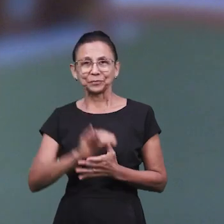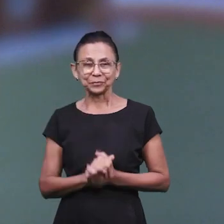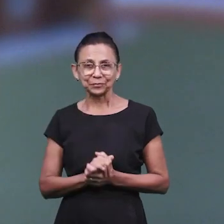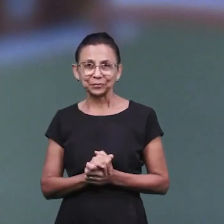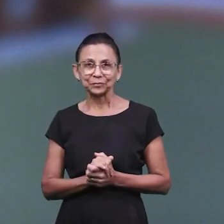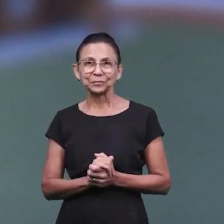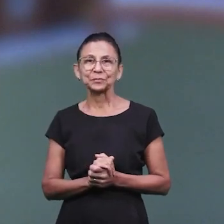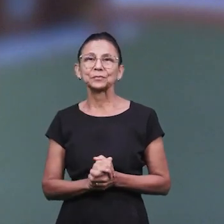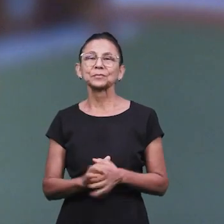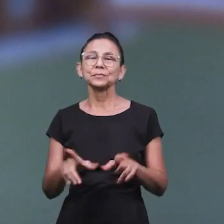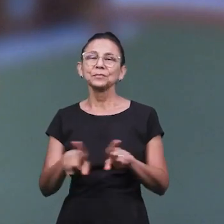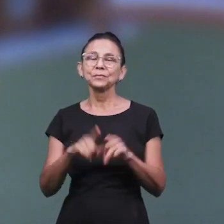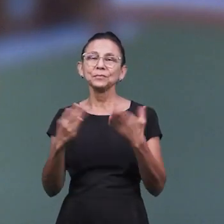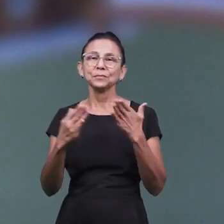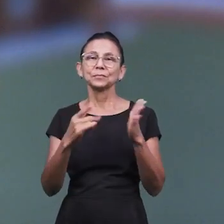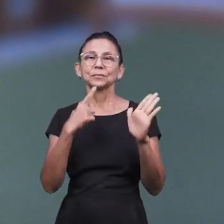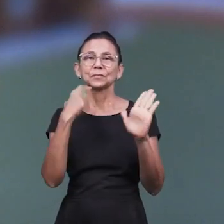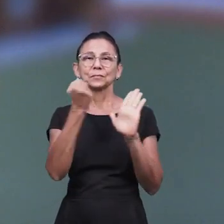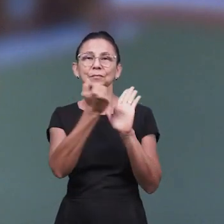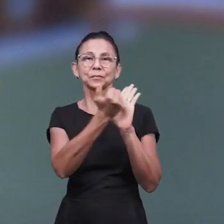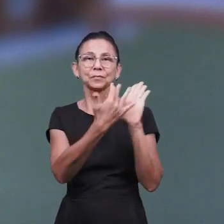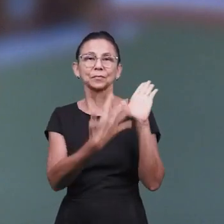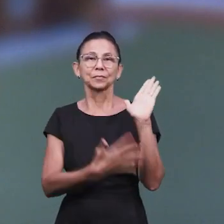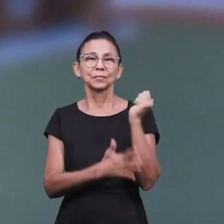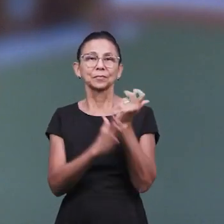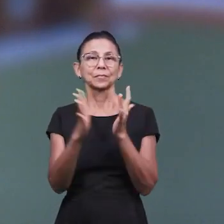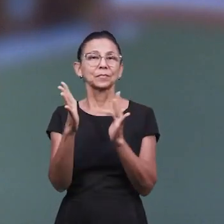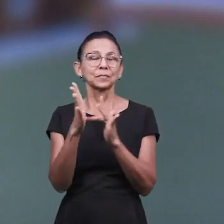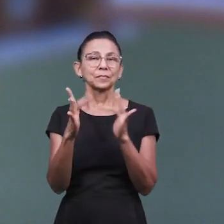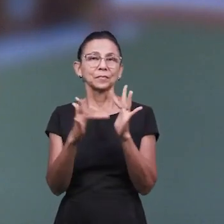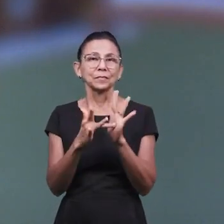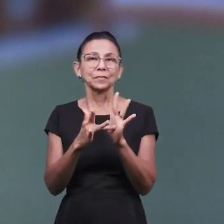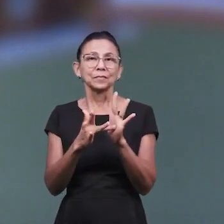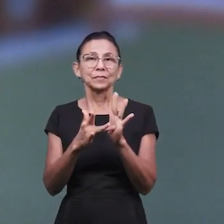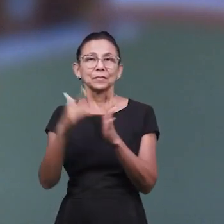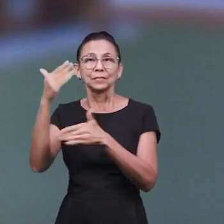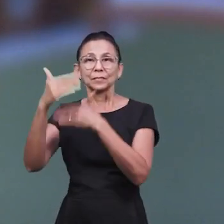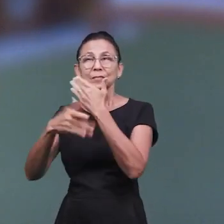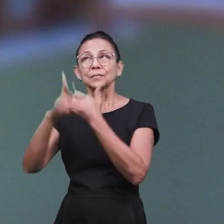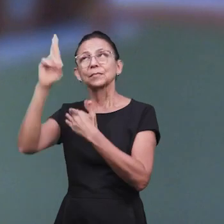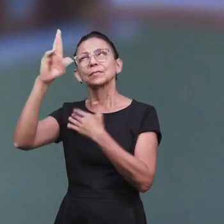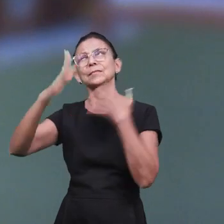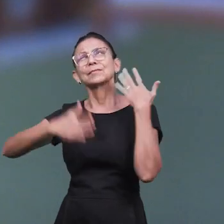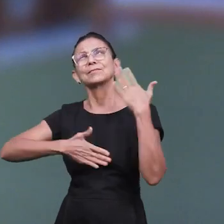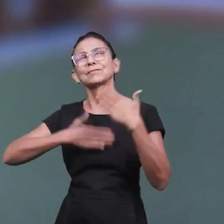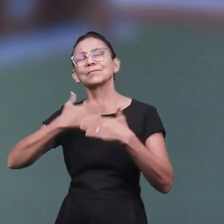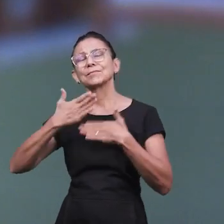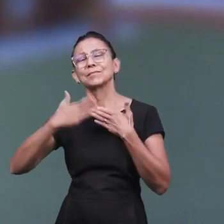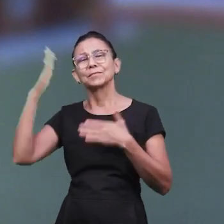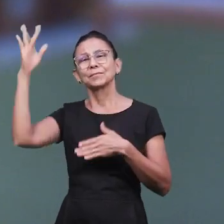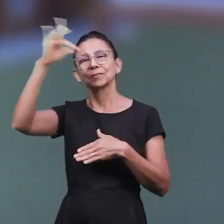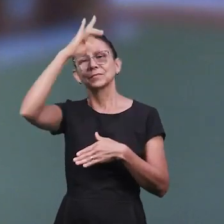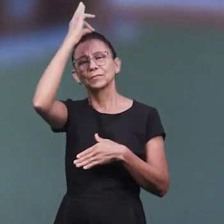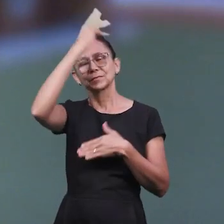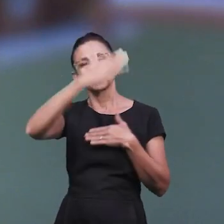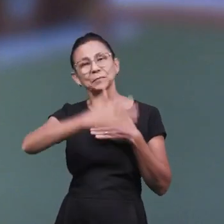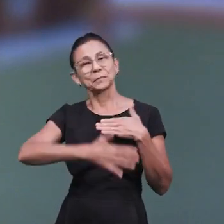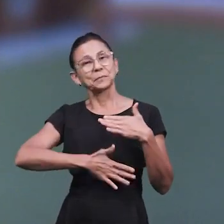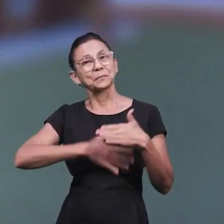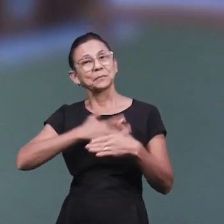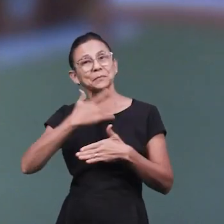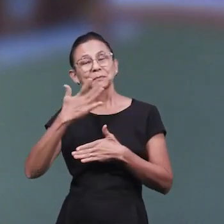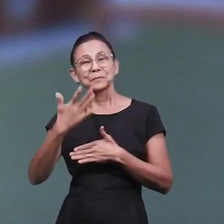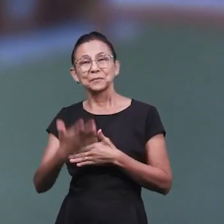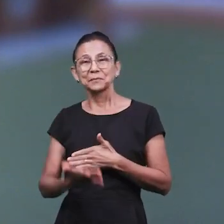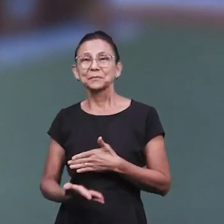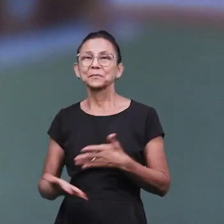de Jesus, nos fala da alegria de estar na presença do Senhor, com o coração cheio,